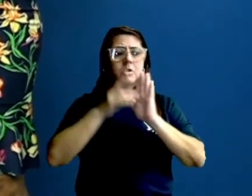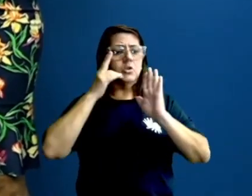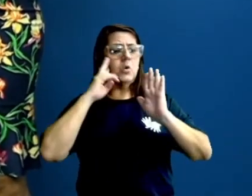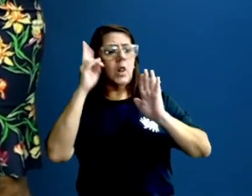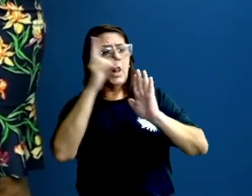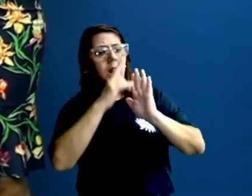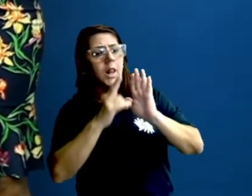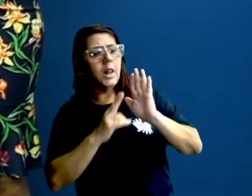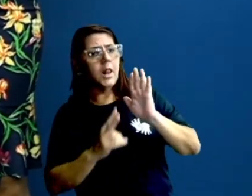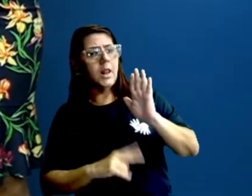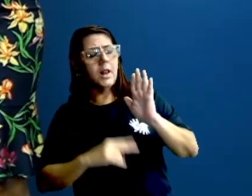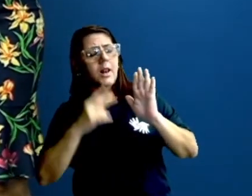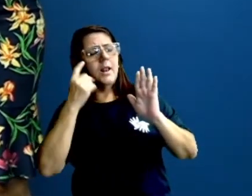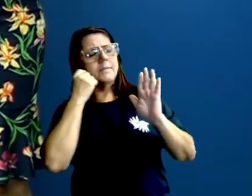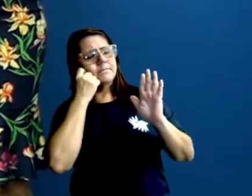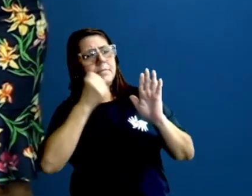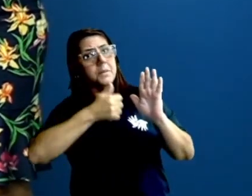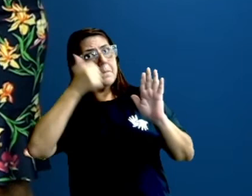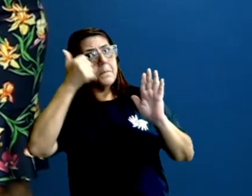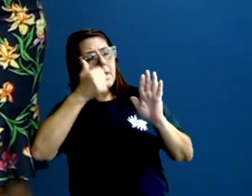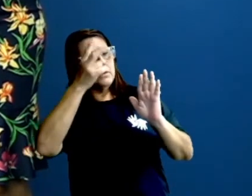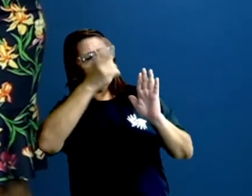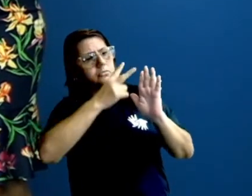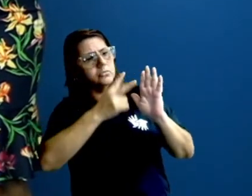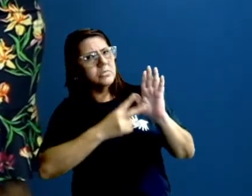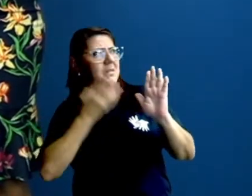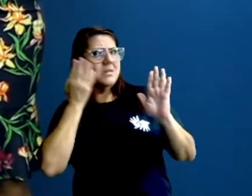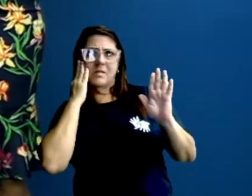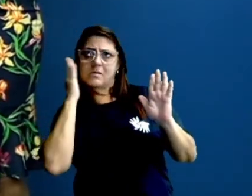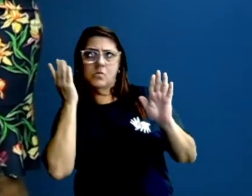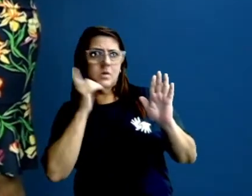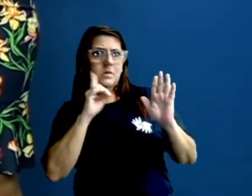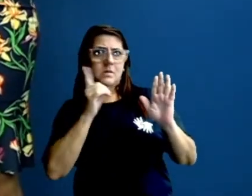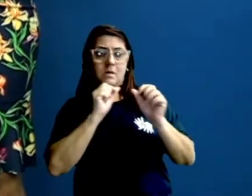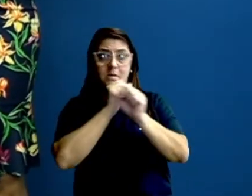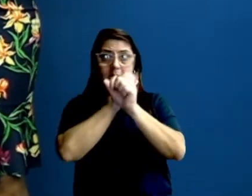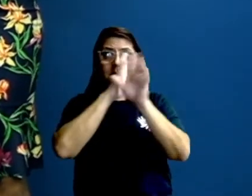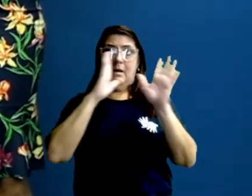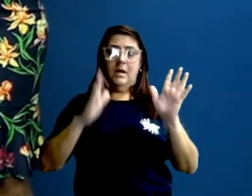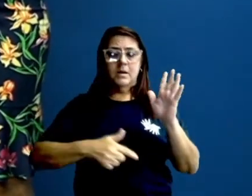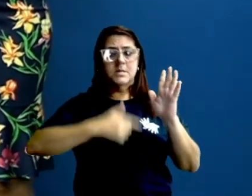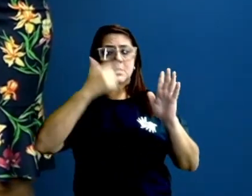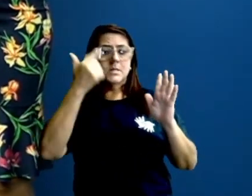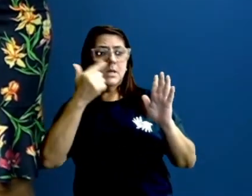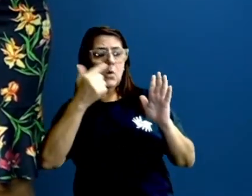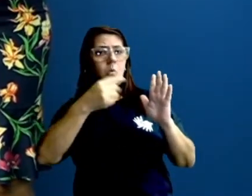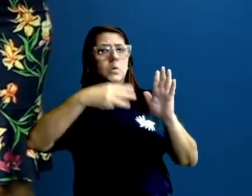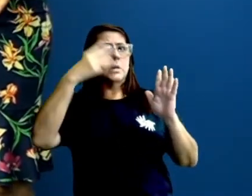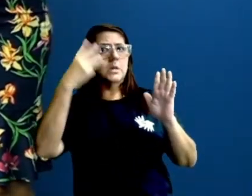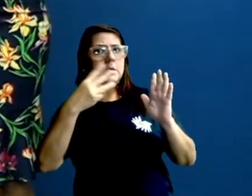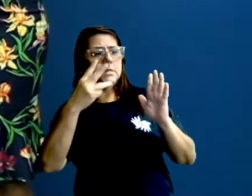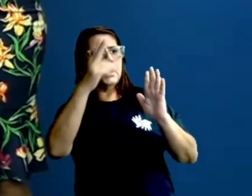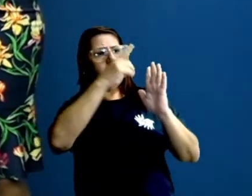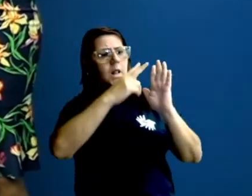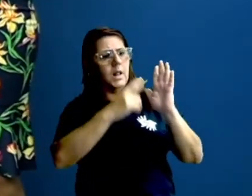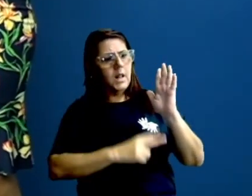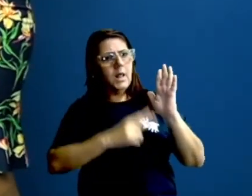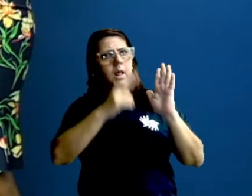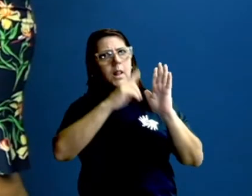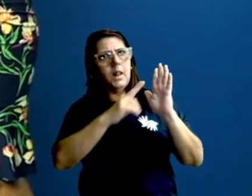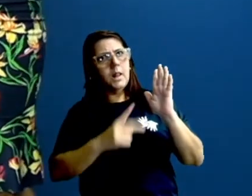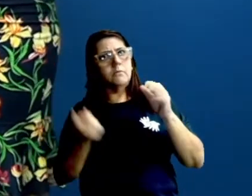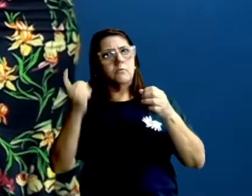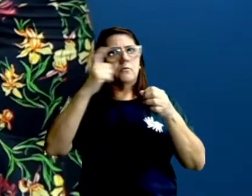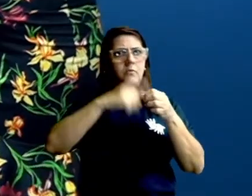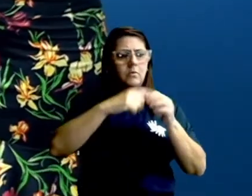certo? Porque às vezes, numa primeira leitura, a gente não compreende bem. E quando a gente faz uma segunda ou até mesmo uma terceira leitura, é que as ideias